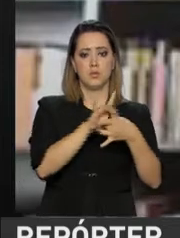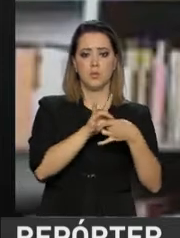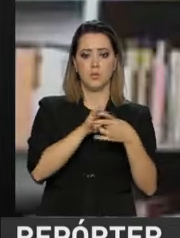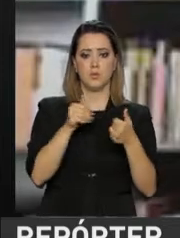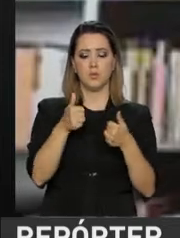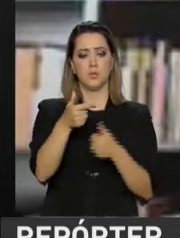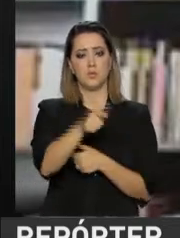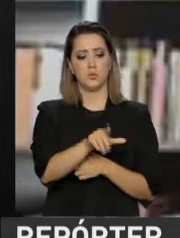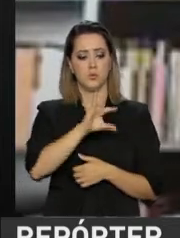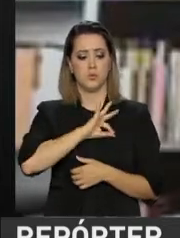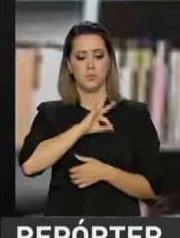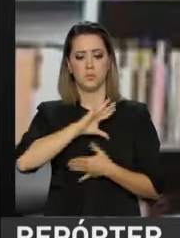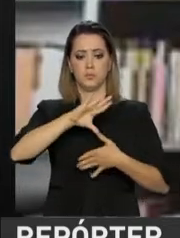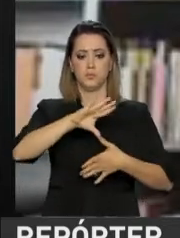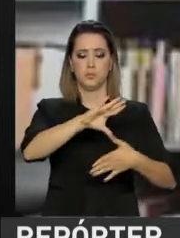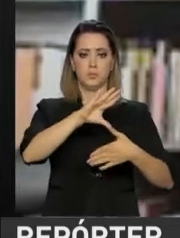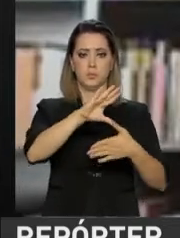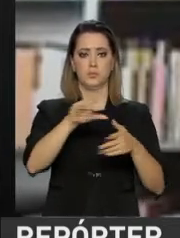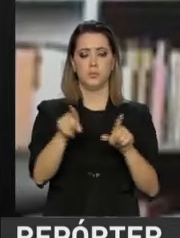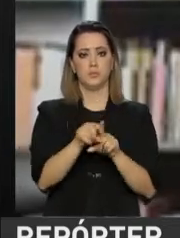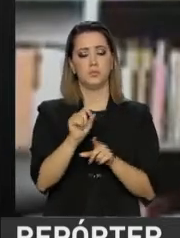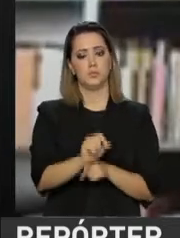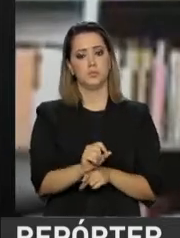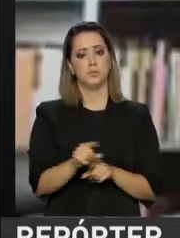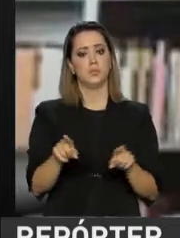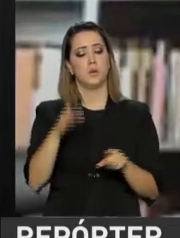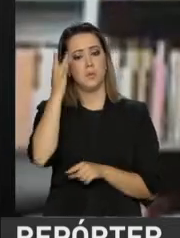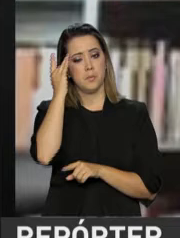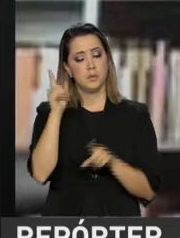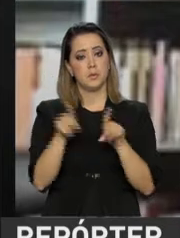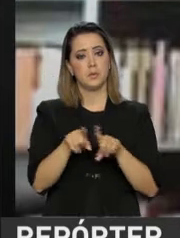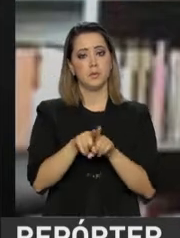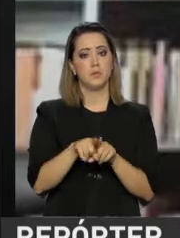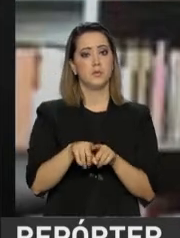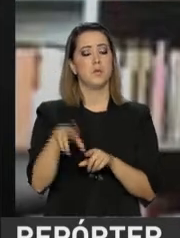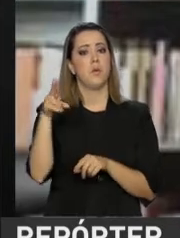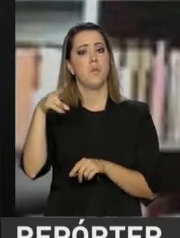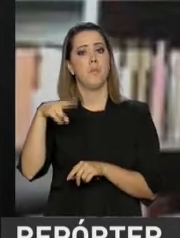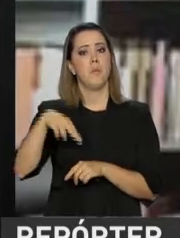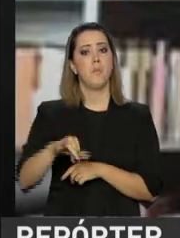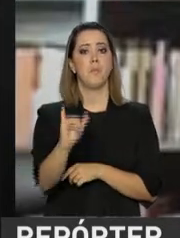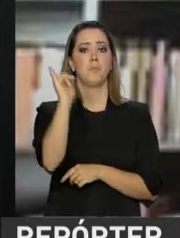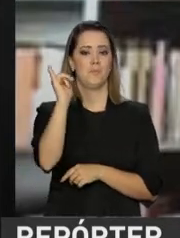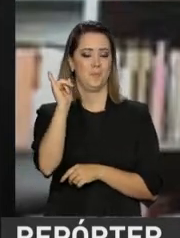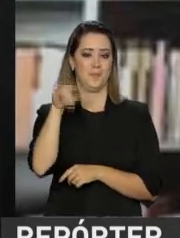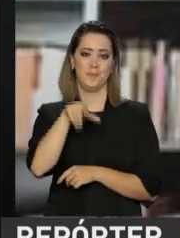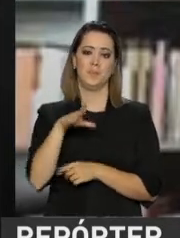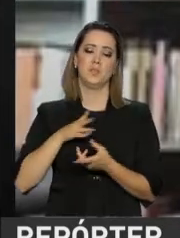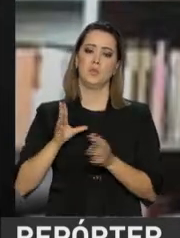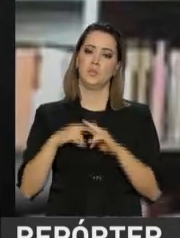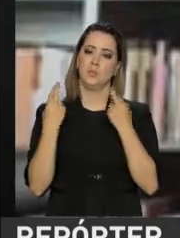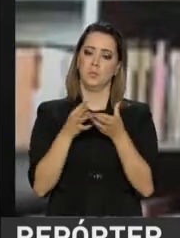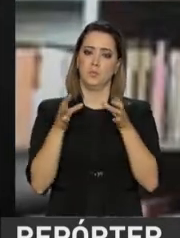da polícia federal brasileira online ele passou a manhã também ele segue para nova york onde ele deve participar de uma reunião na organização